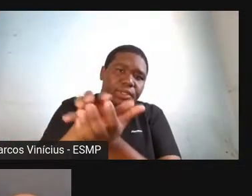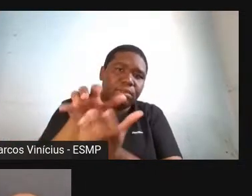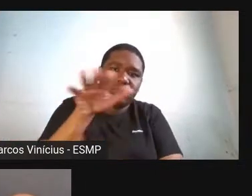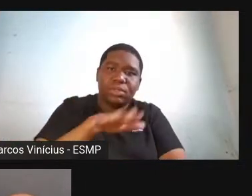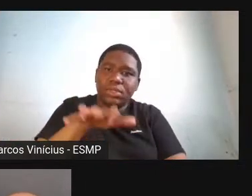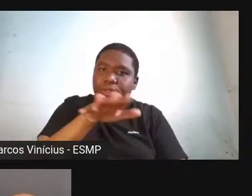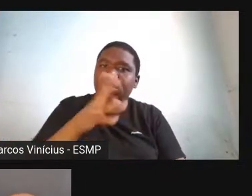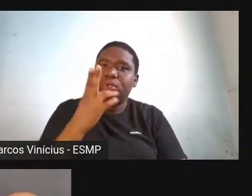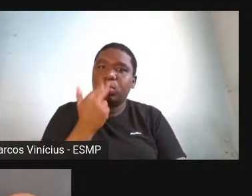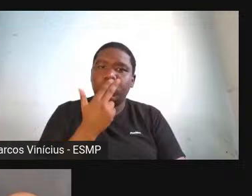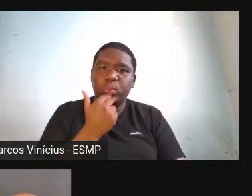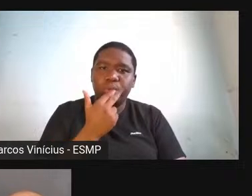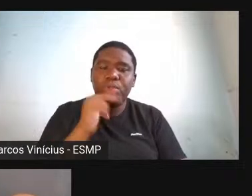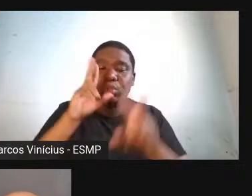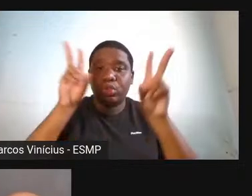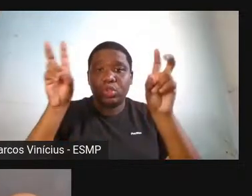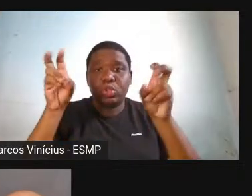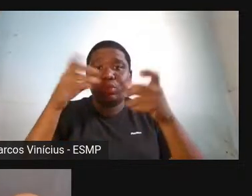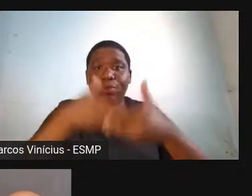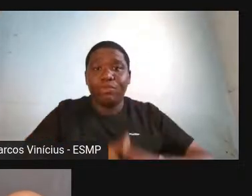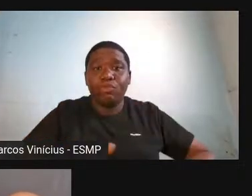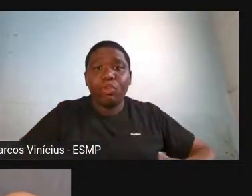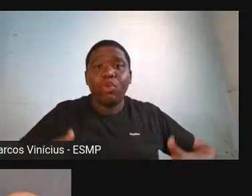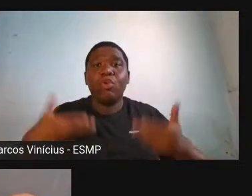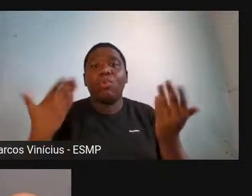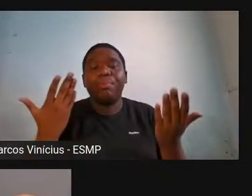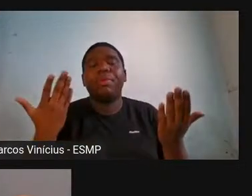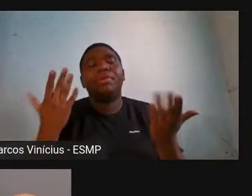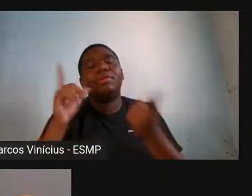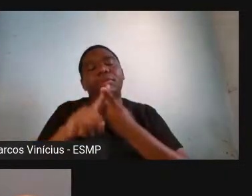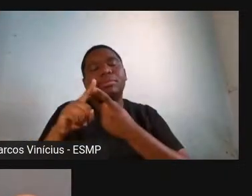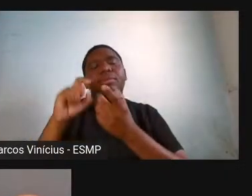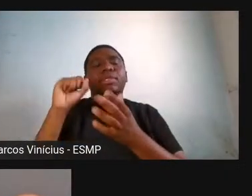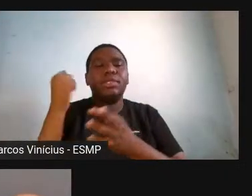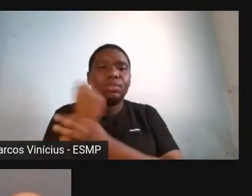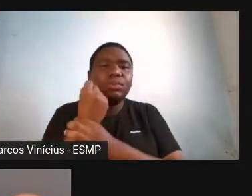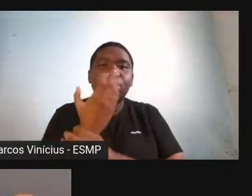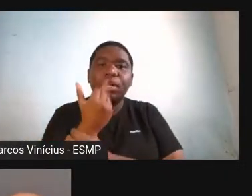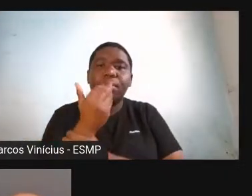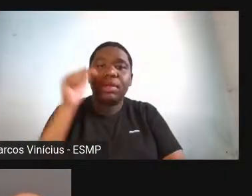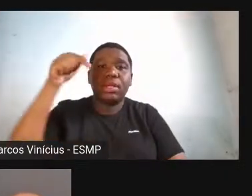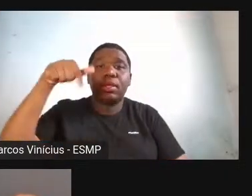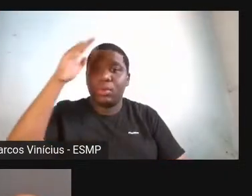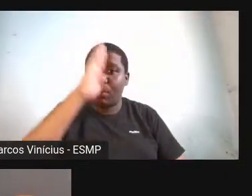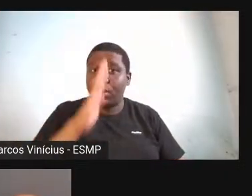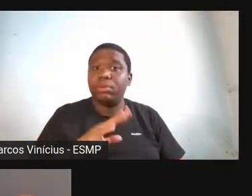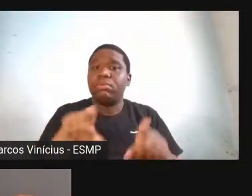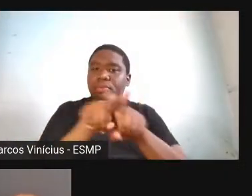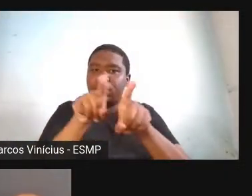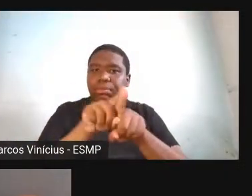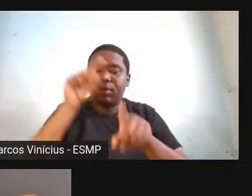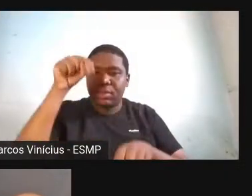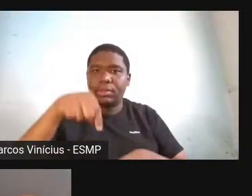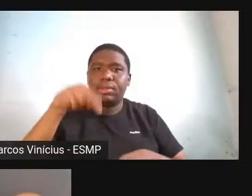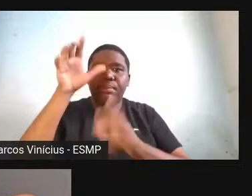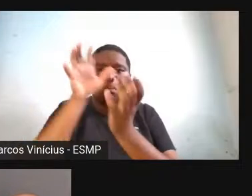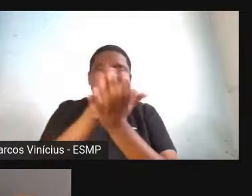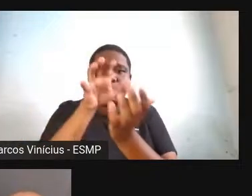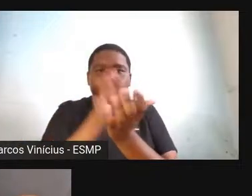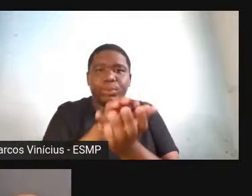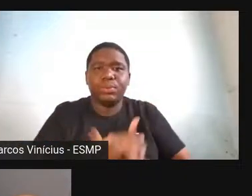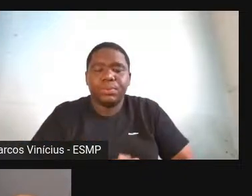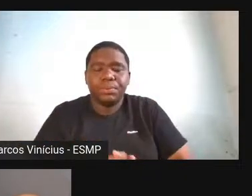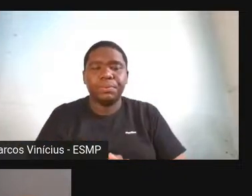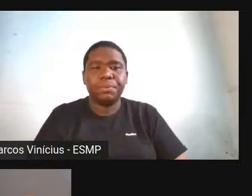Nutrição, sobre a fome e a insegurança alimentar no Brasil e em Pernambuco. À